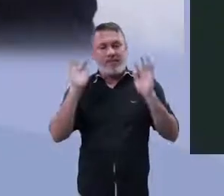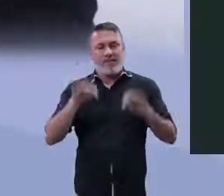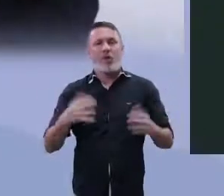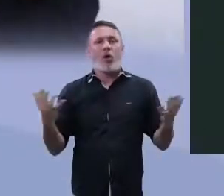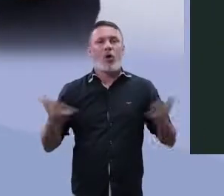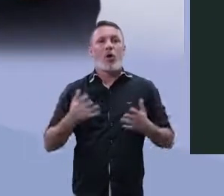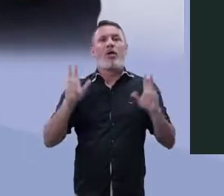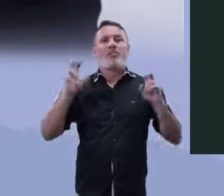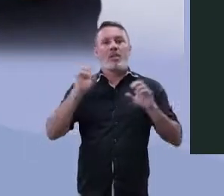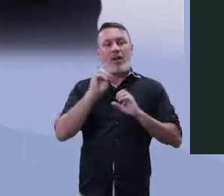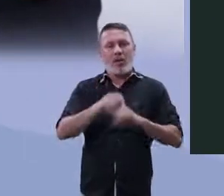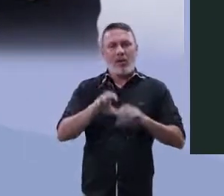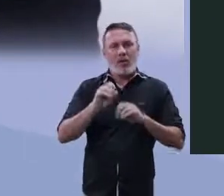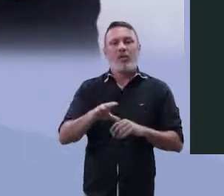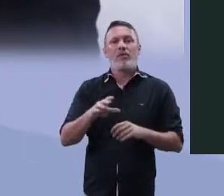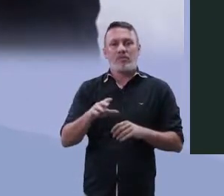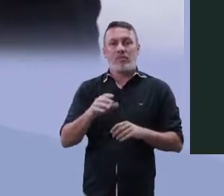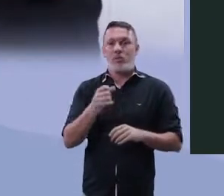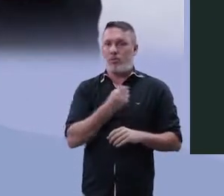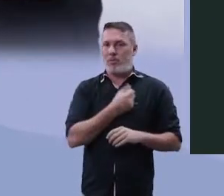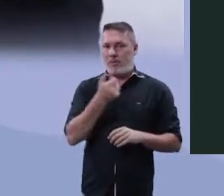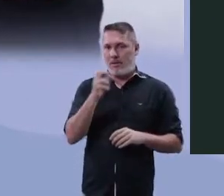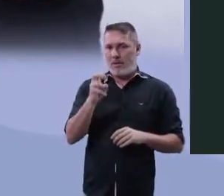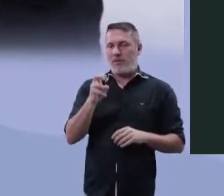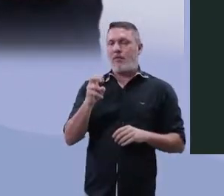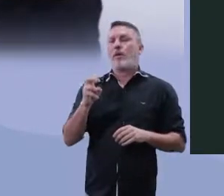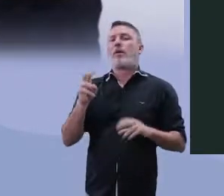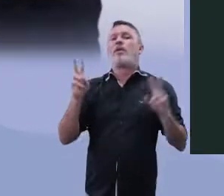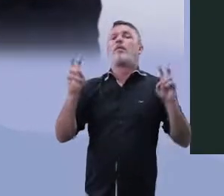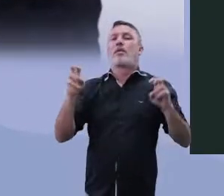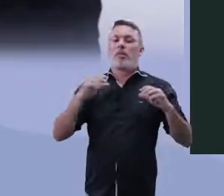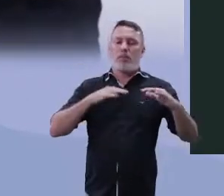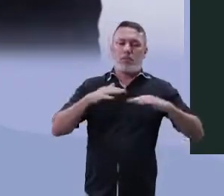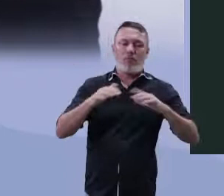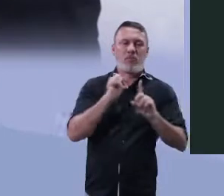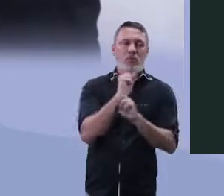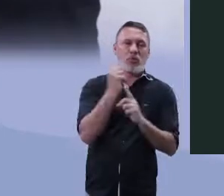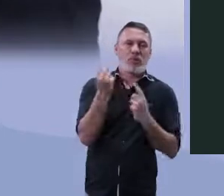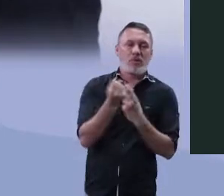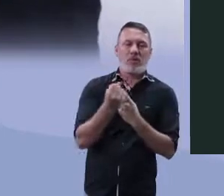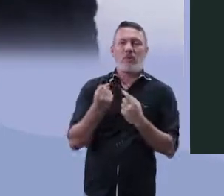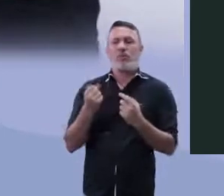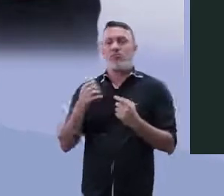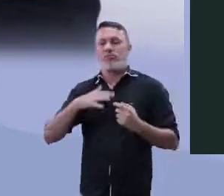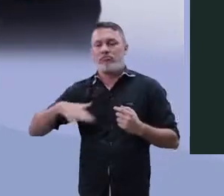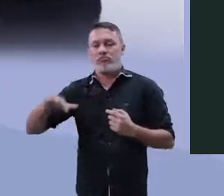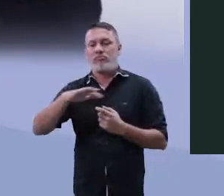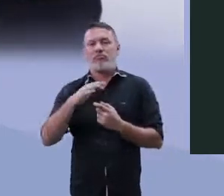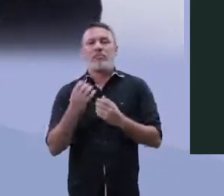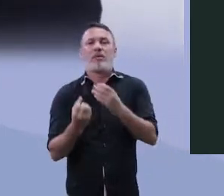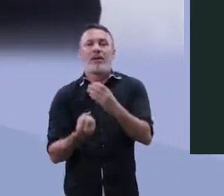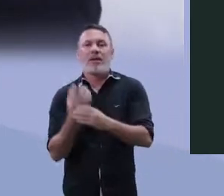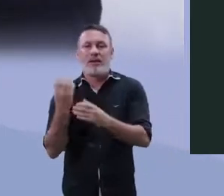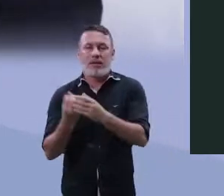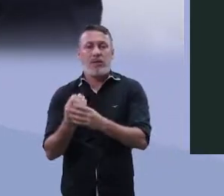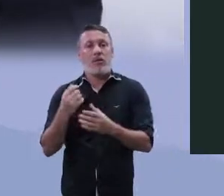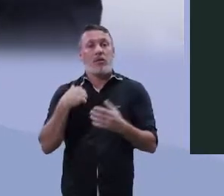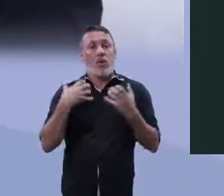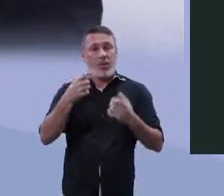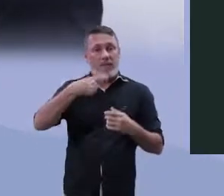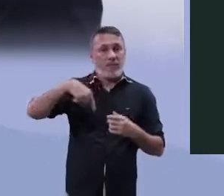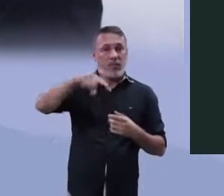assim, a gente encerra, né, essa aula 15, né, sobre os movimentos sociais, a sociologia dos movimentos sociais. Espero que vocês